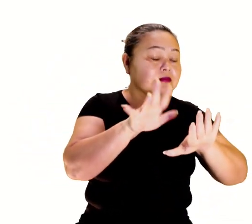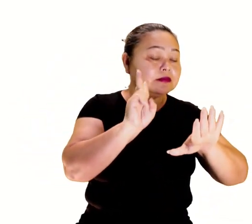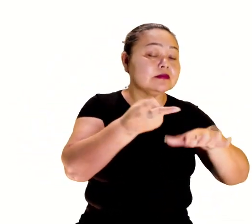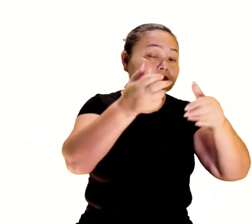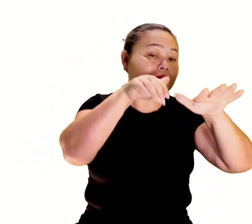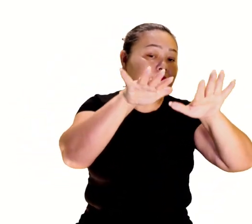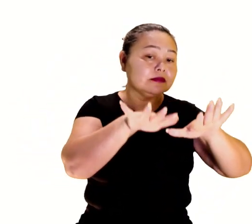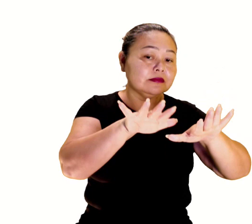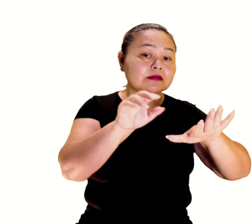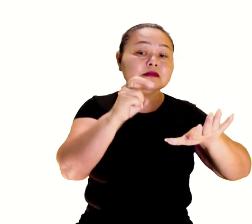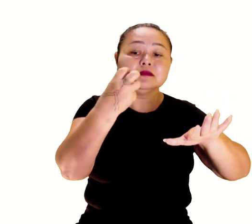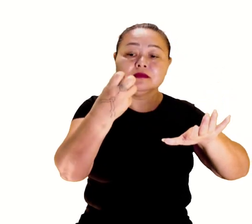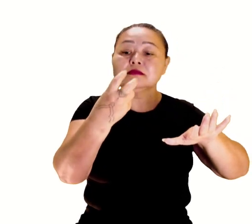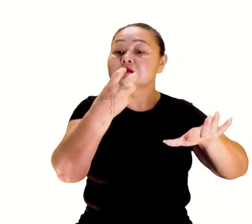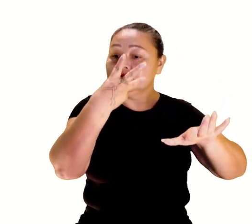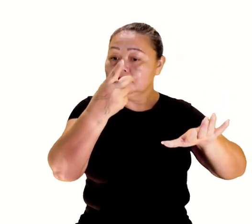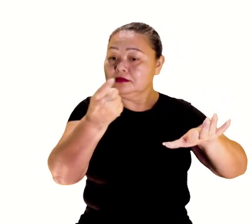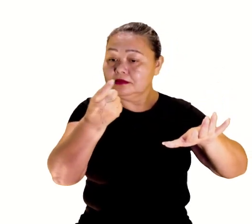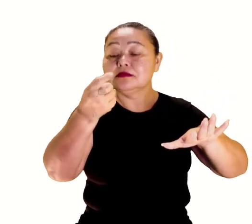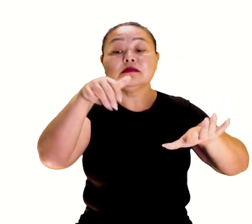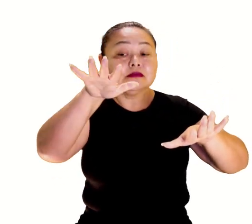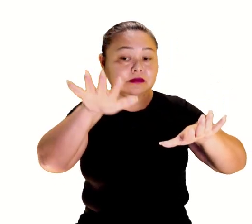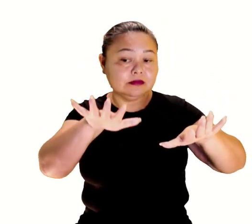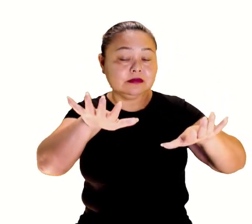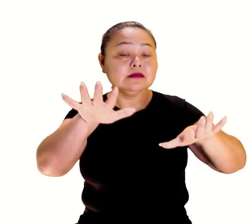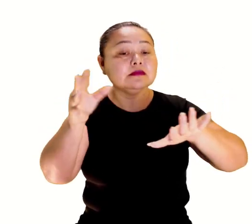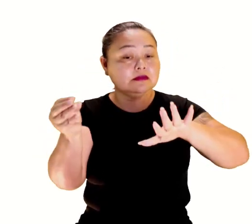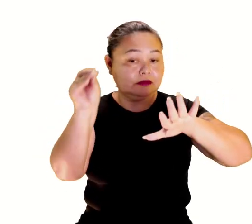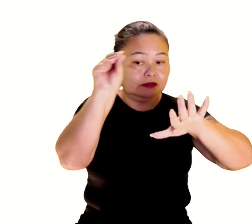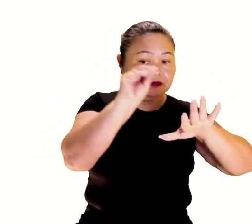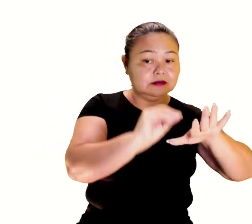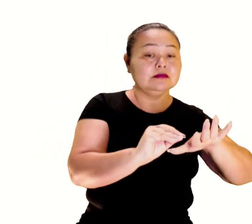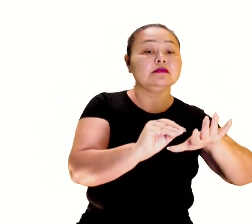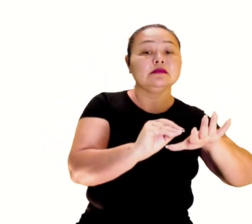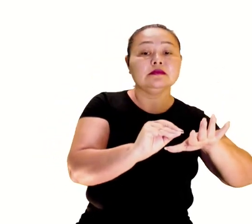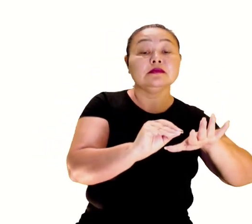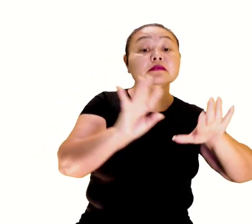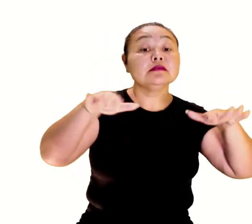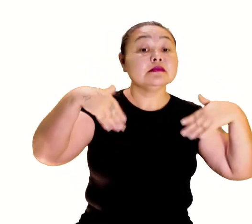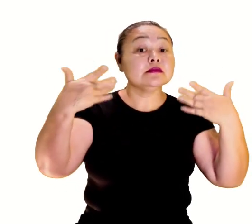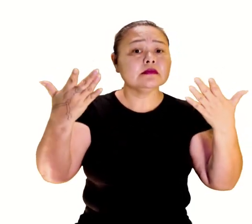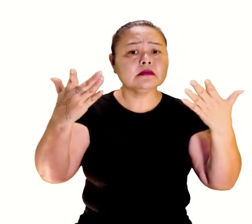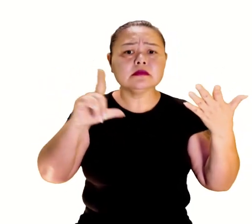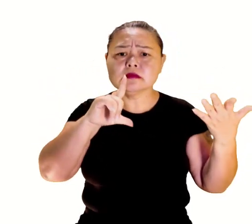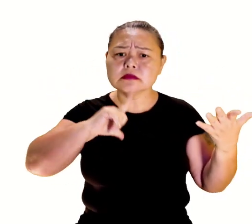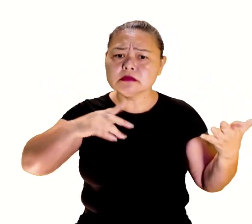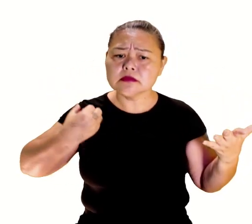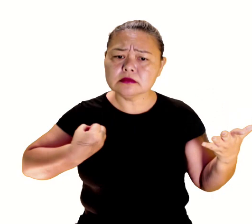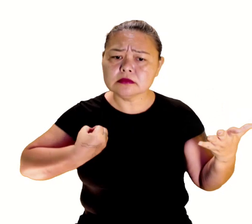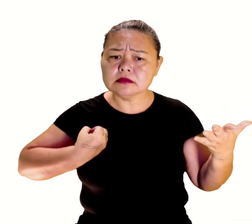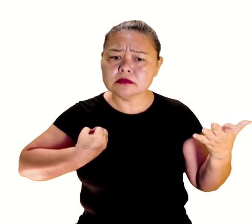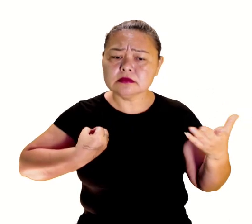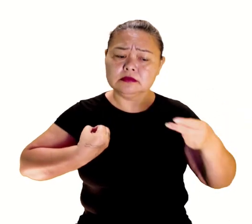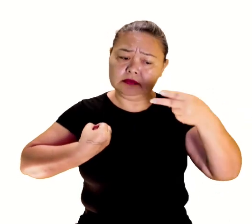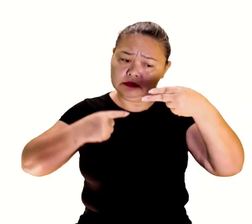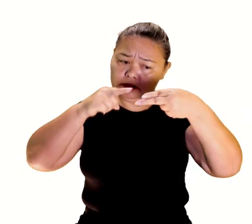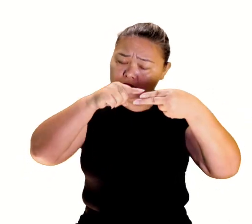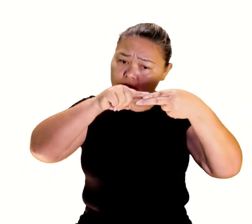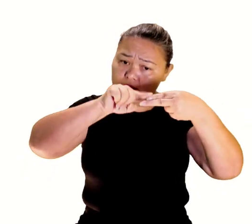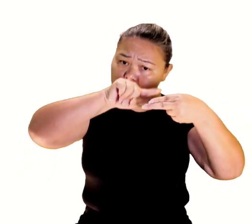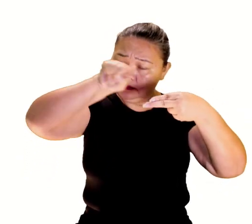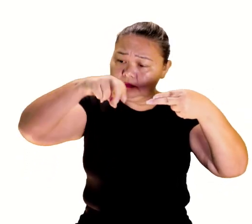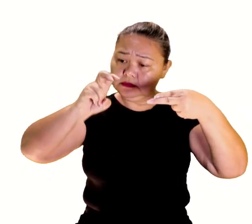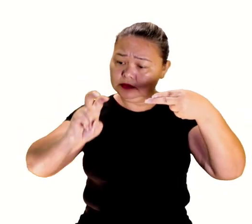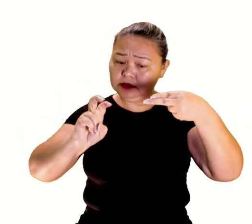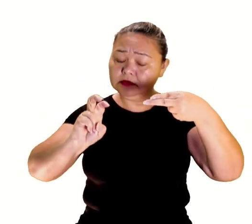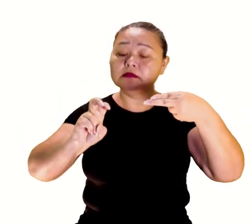2x. 3x já está no primeiro? Está no primeiro membro também. Então, continua, né? Agora, o restante tudo é número, né? Então, já vamos botar o sinal de igual. O 5 está